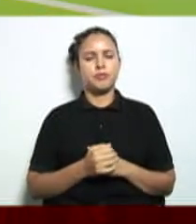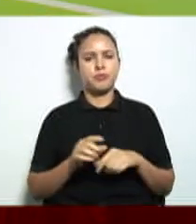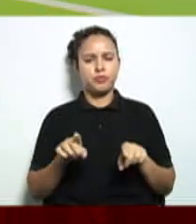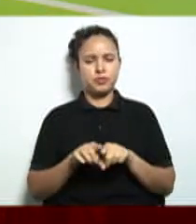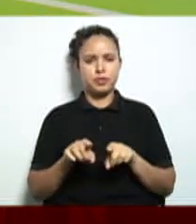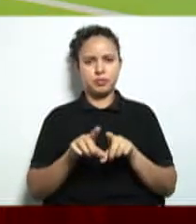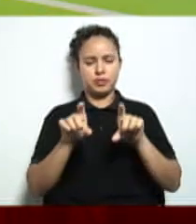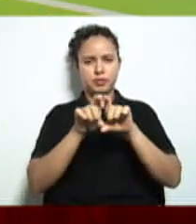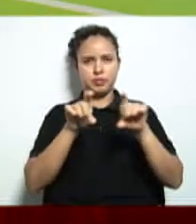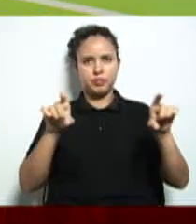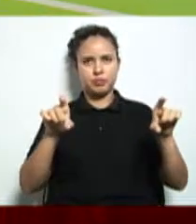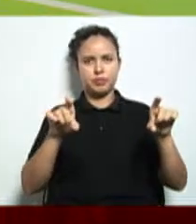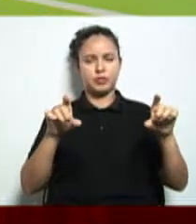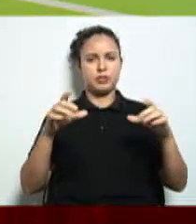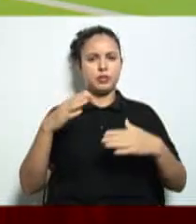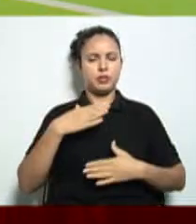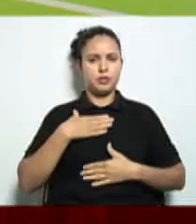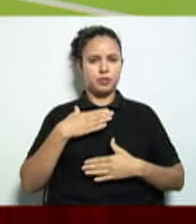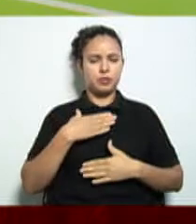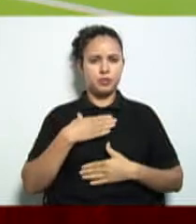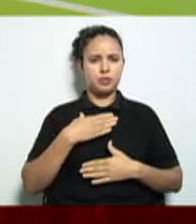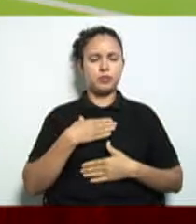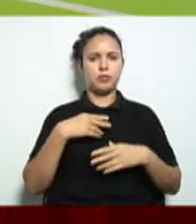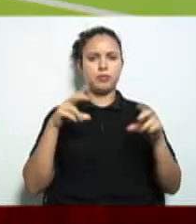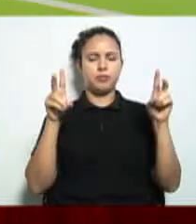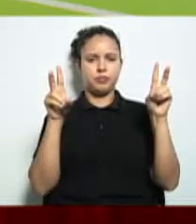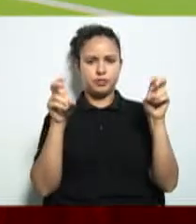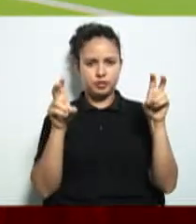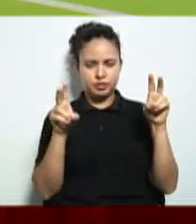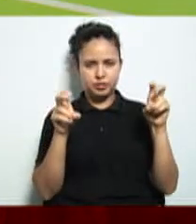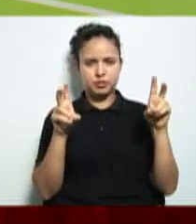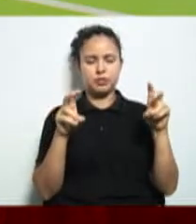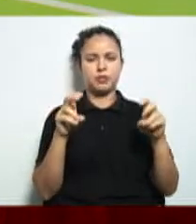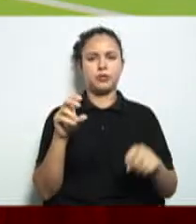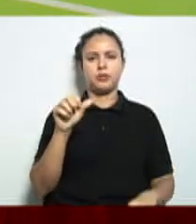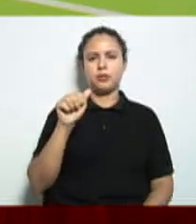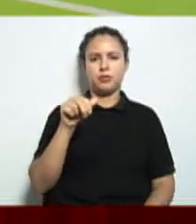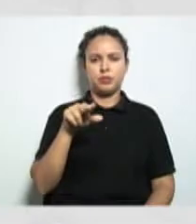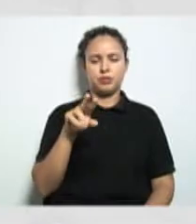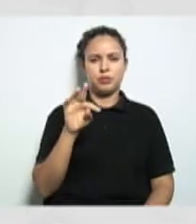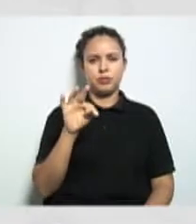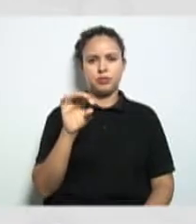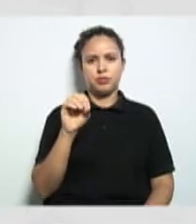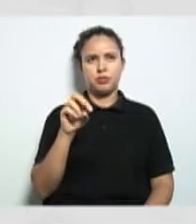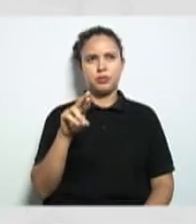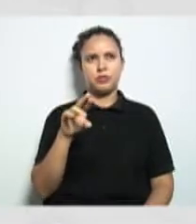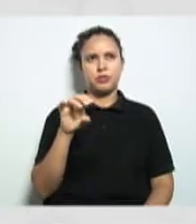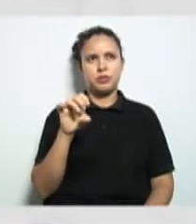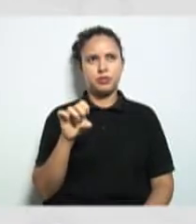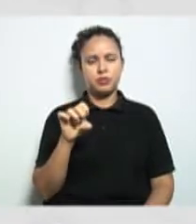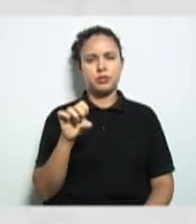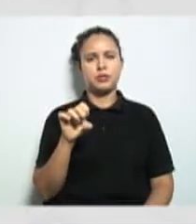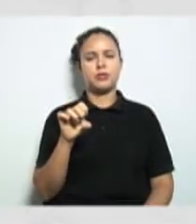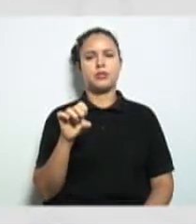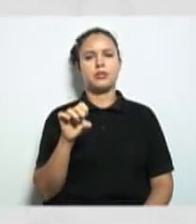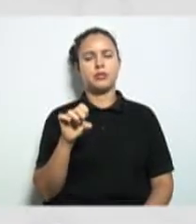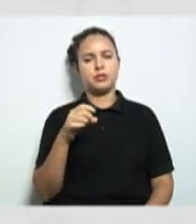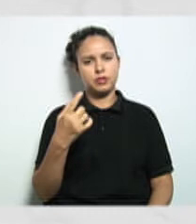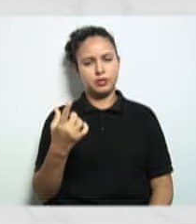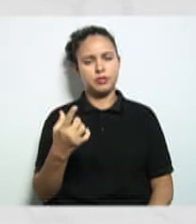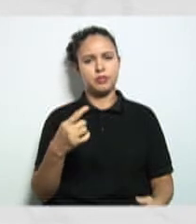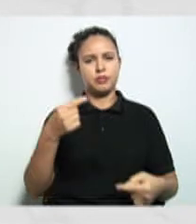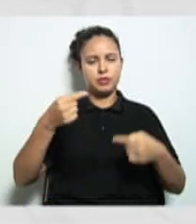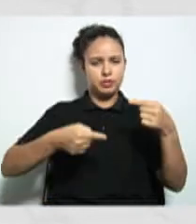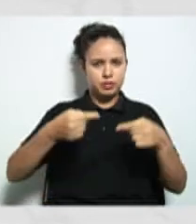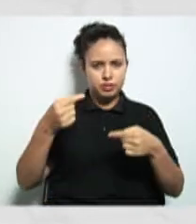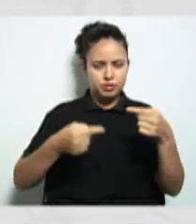Cabeçalho, corpo do banner, título da pesquisa, autores, introdução, método, resultado, discussões,